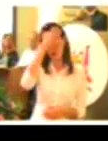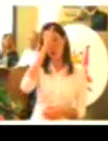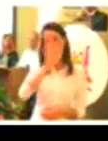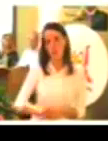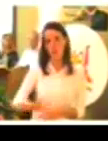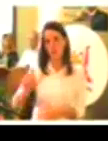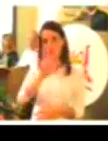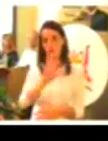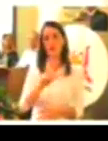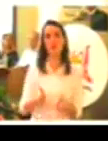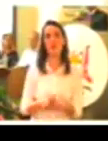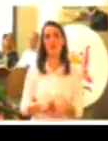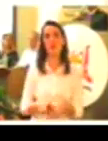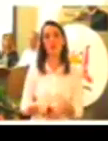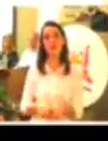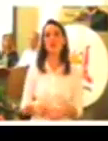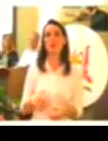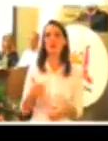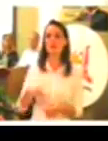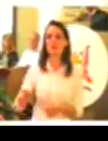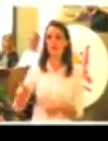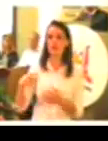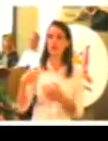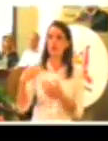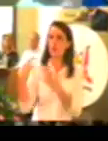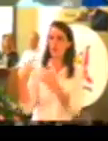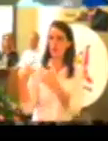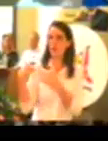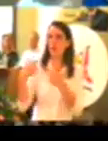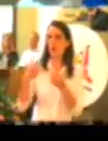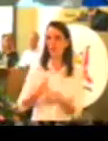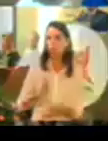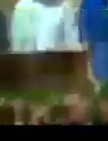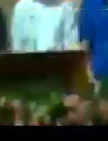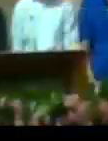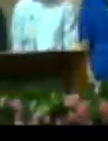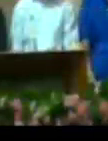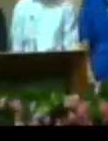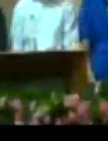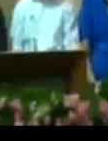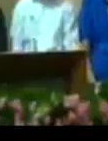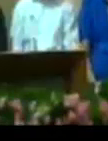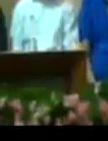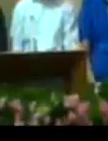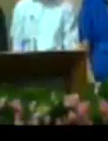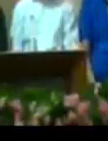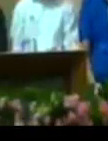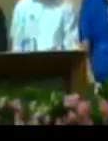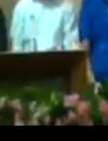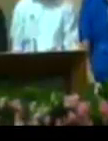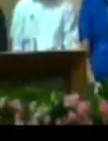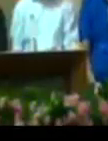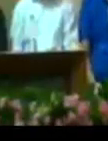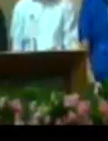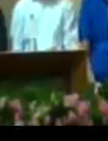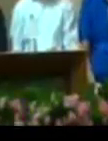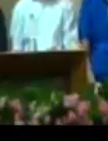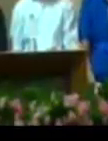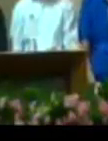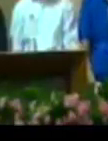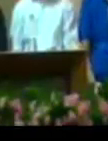da região, as demais autoridades aqui presentes, um cumprimento todo